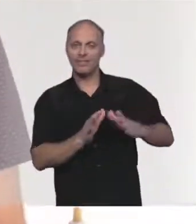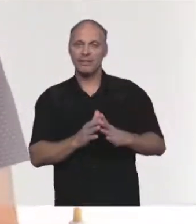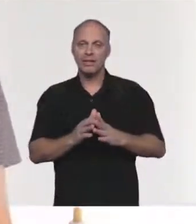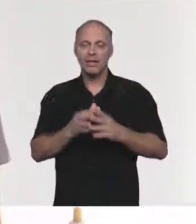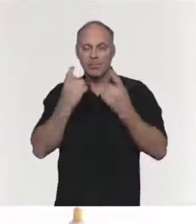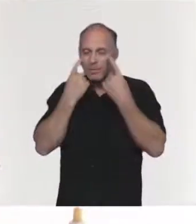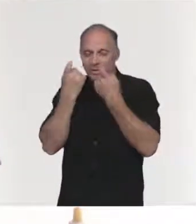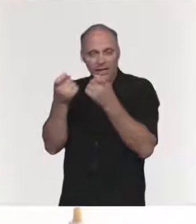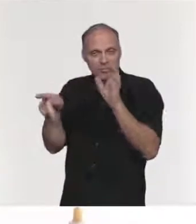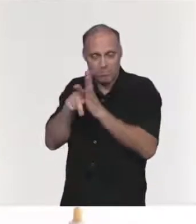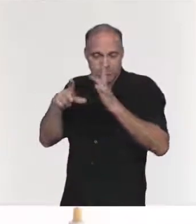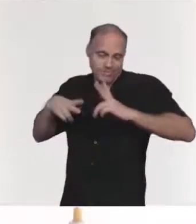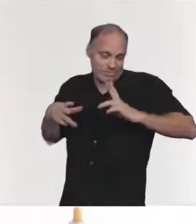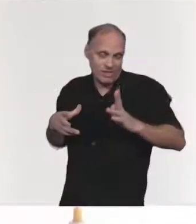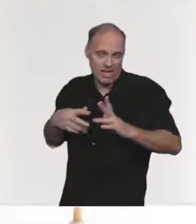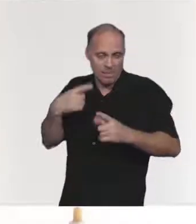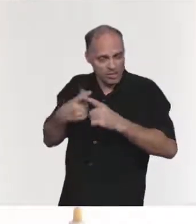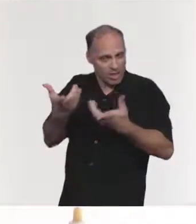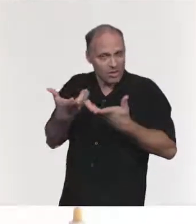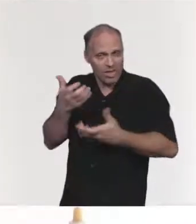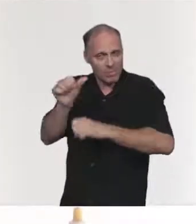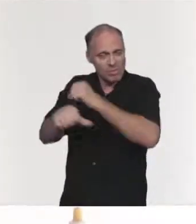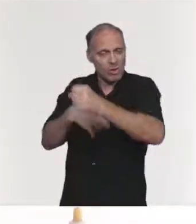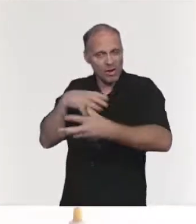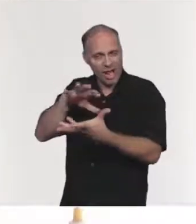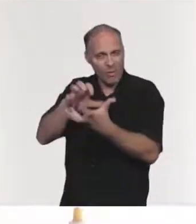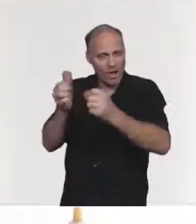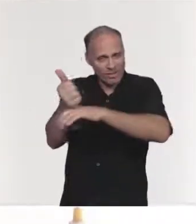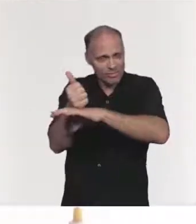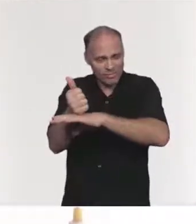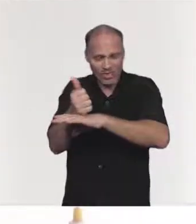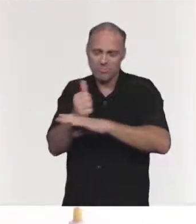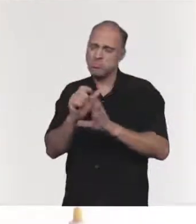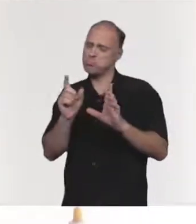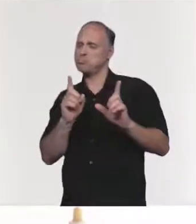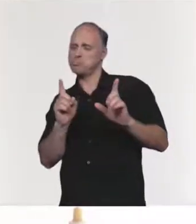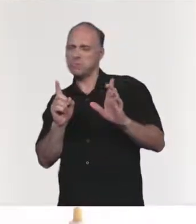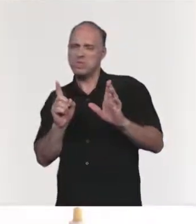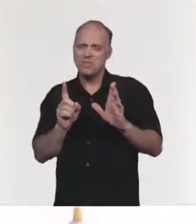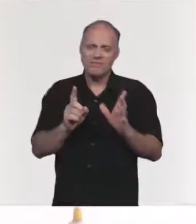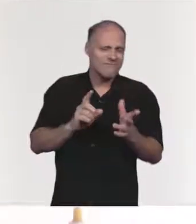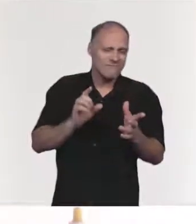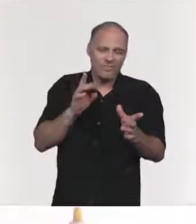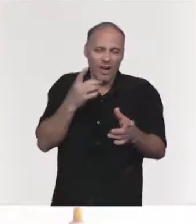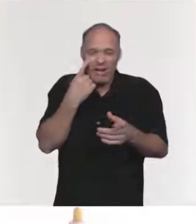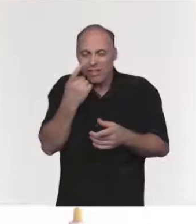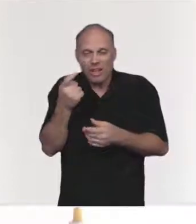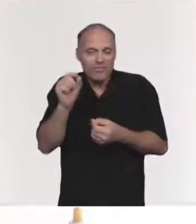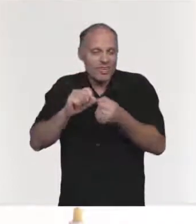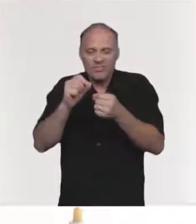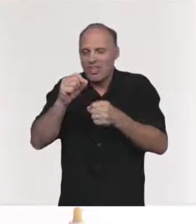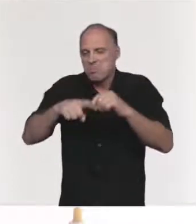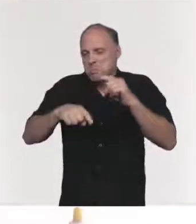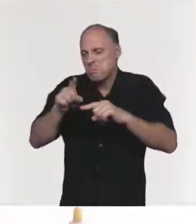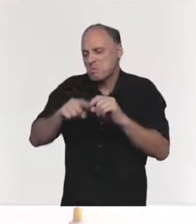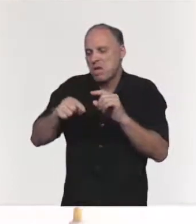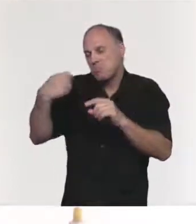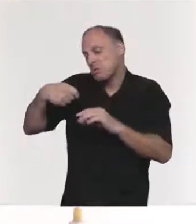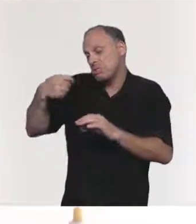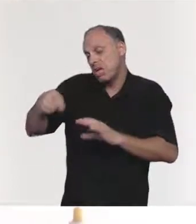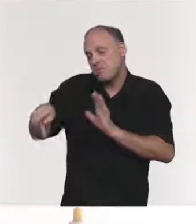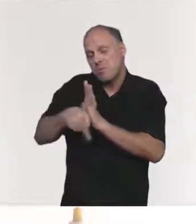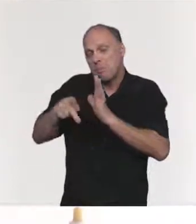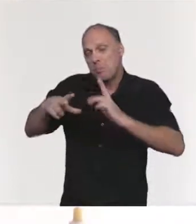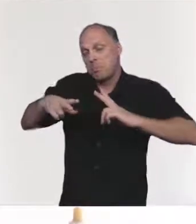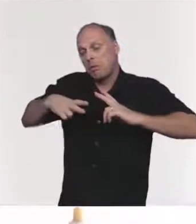um interesse, não porque eu queria me tornar um artista. Eu acho que era uma